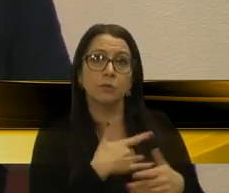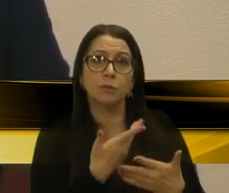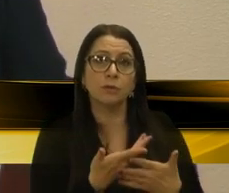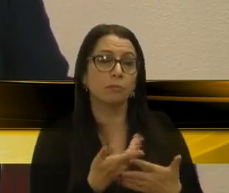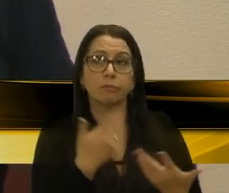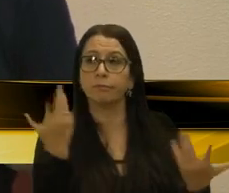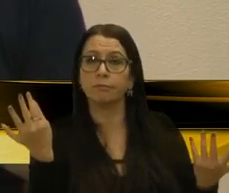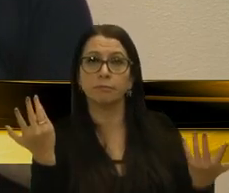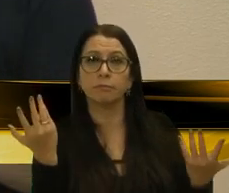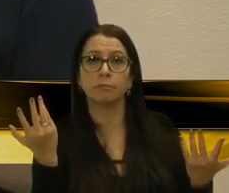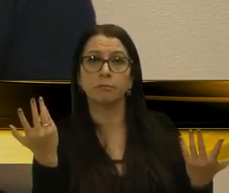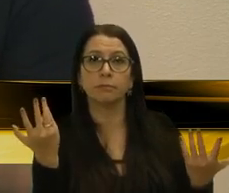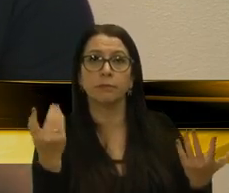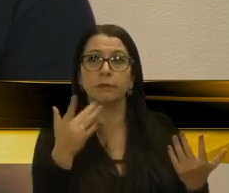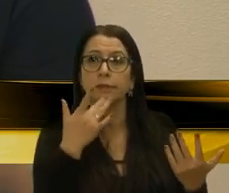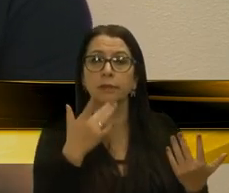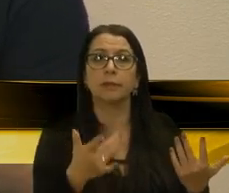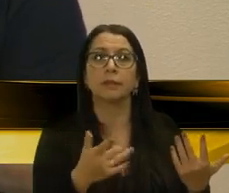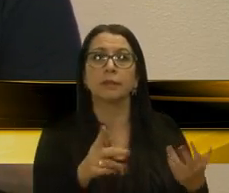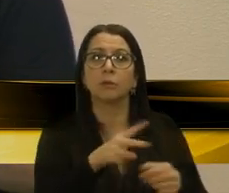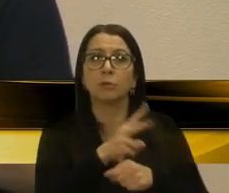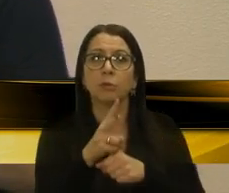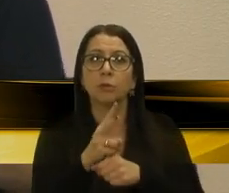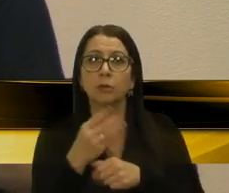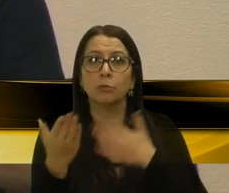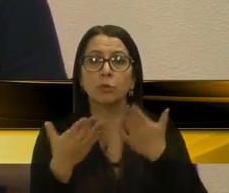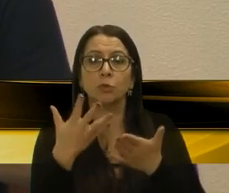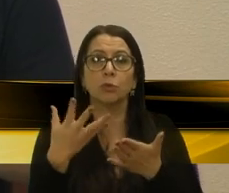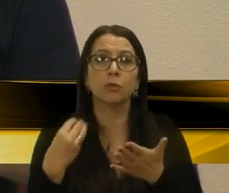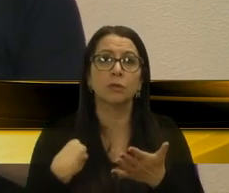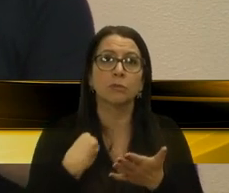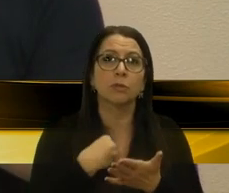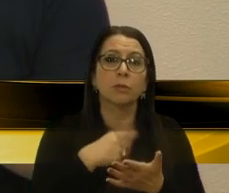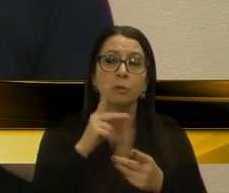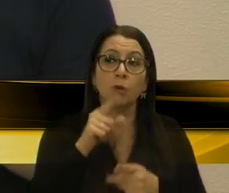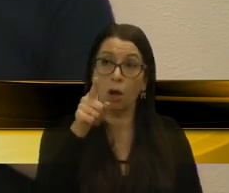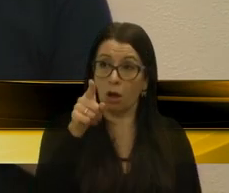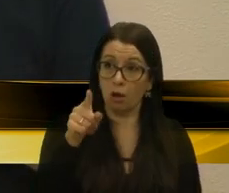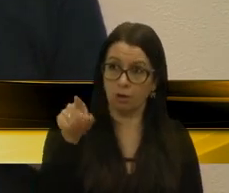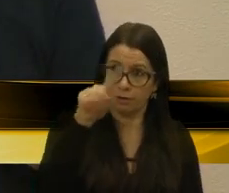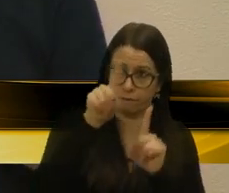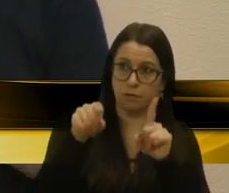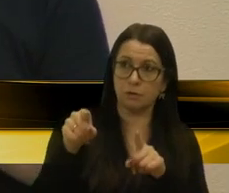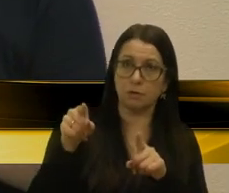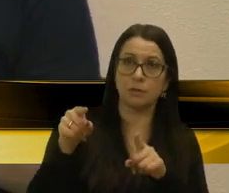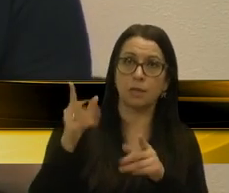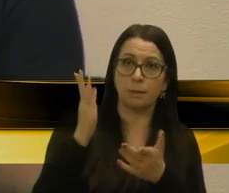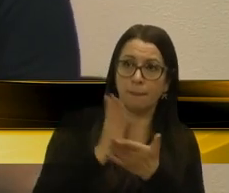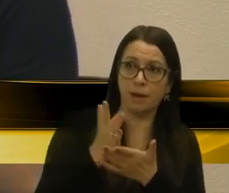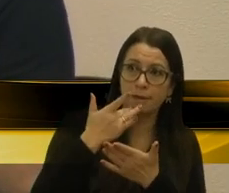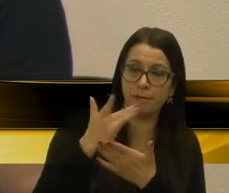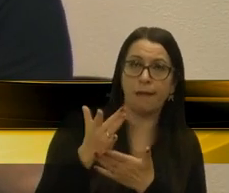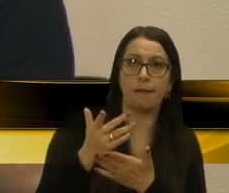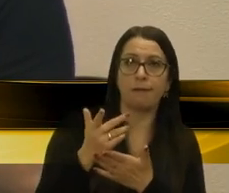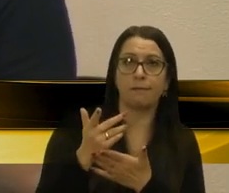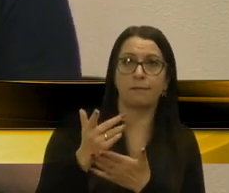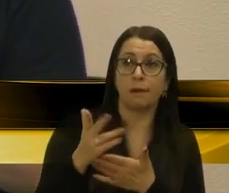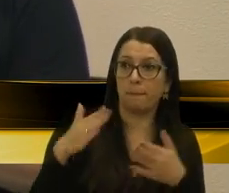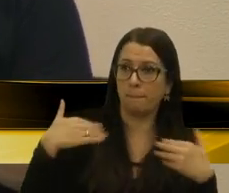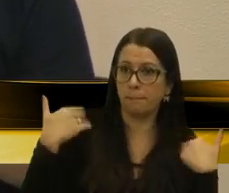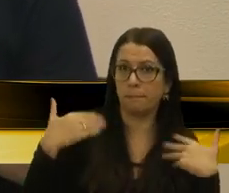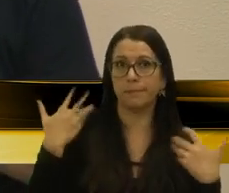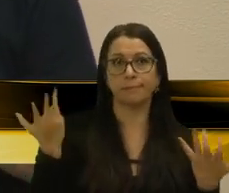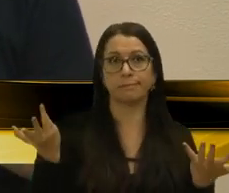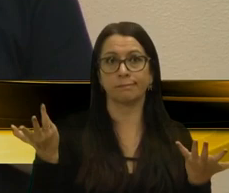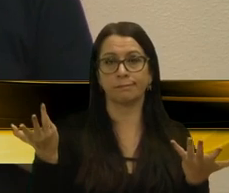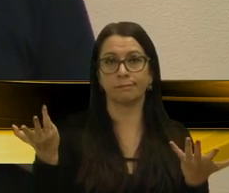pouco está aí de tarde procurando uma consulta médica e as pessoas dizem, olha, o servidor está aí no meio da tarde,